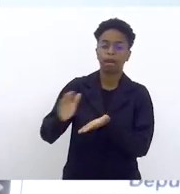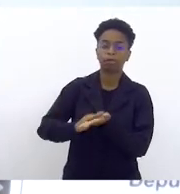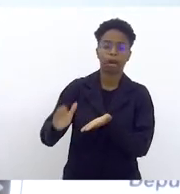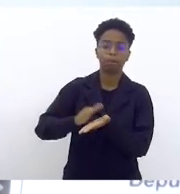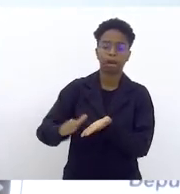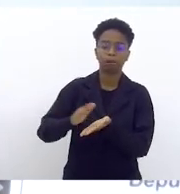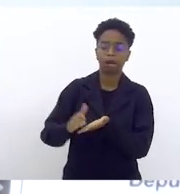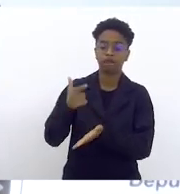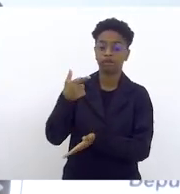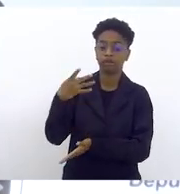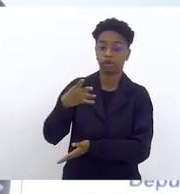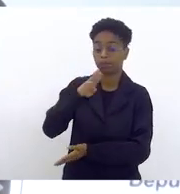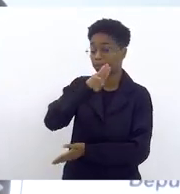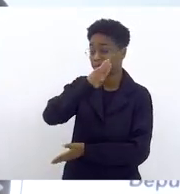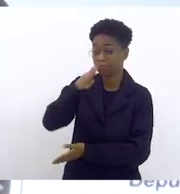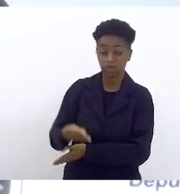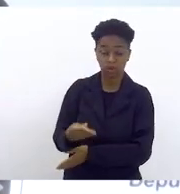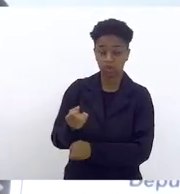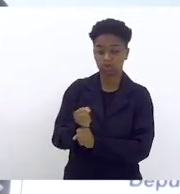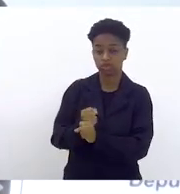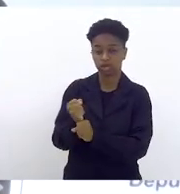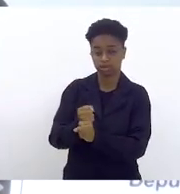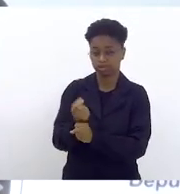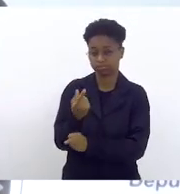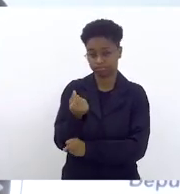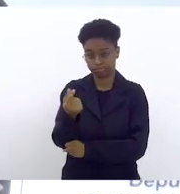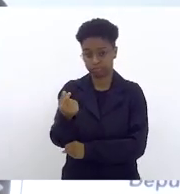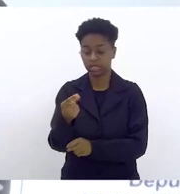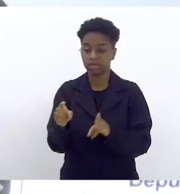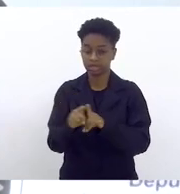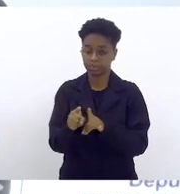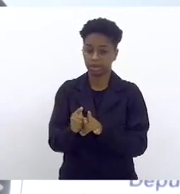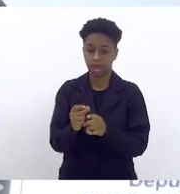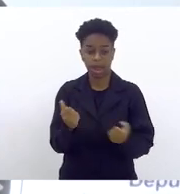reais por ano e incentivos fiscais